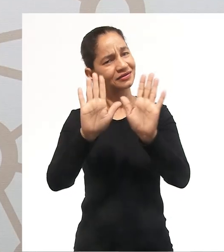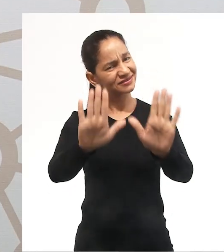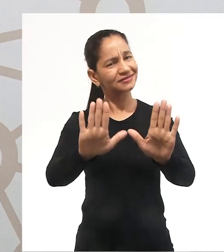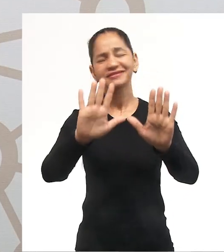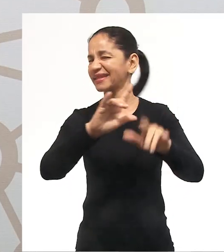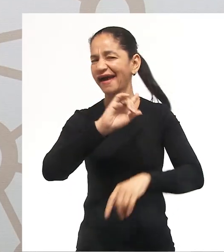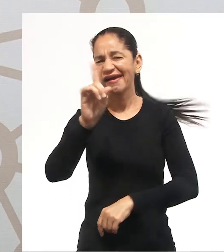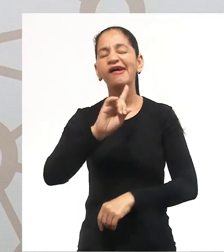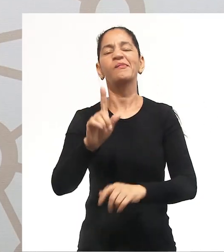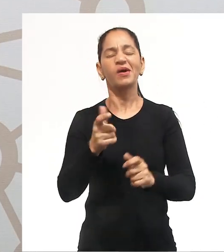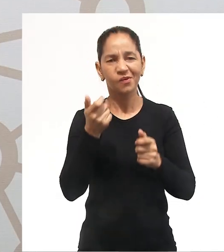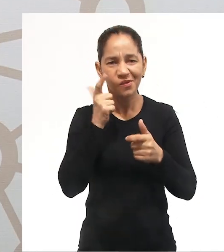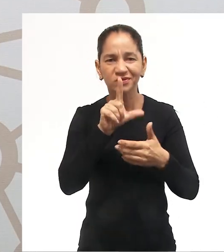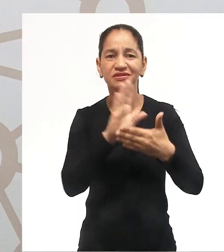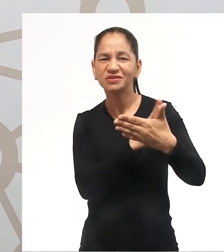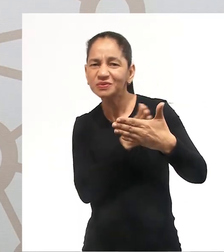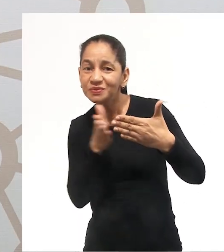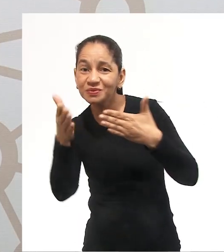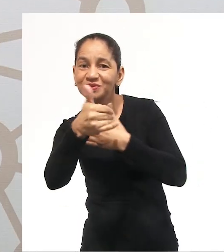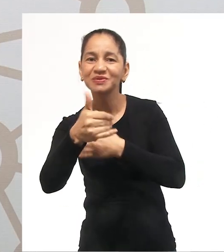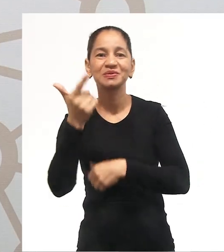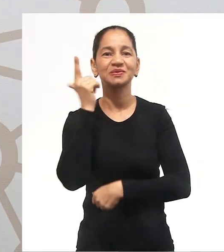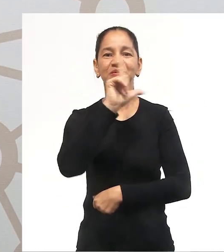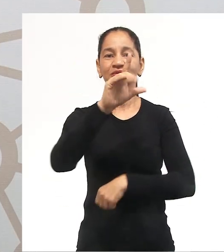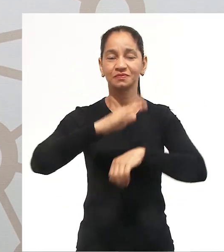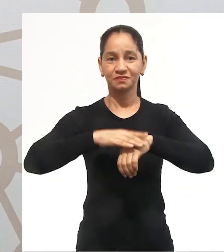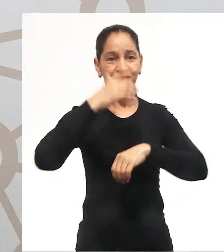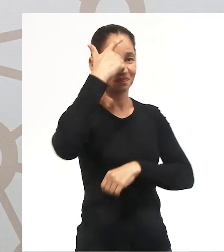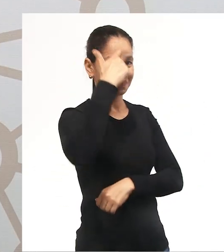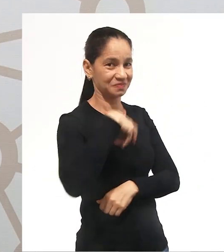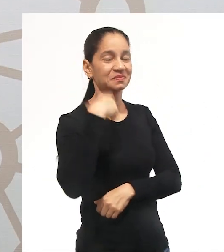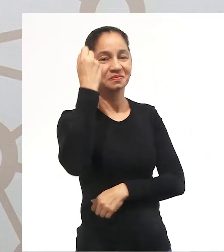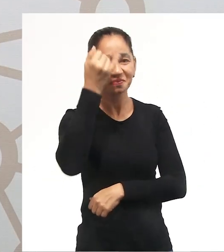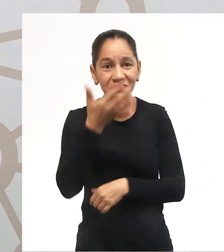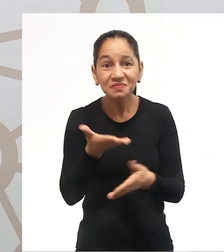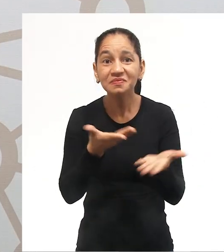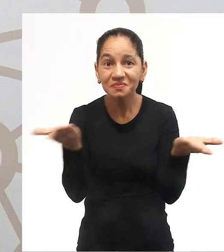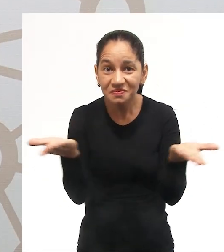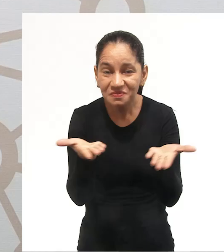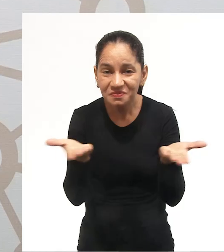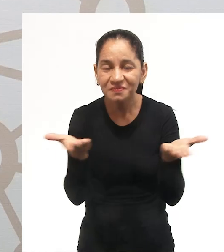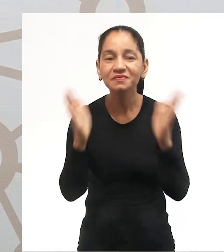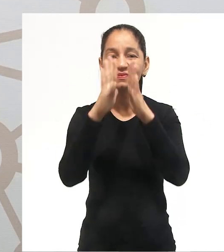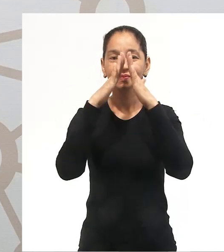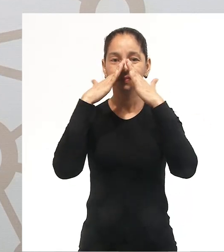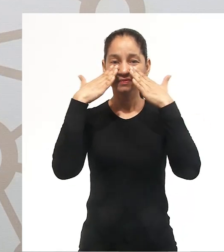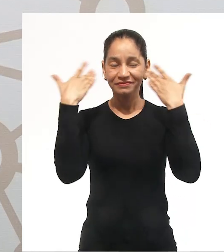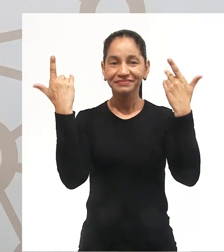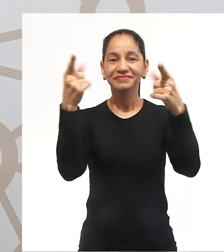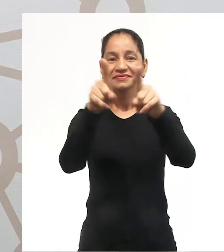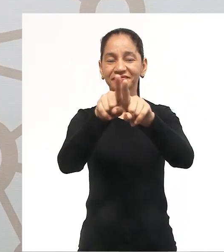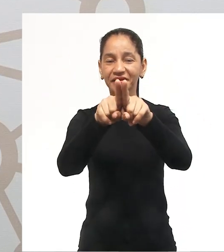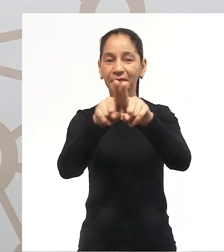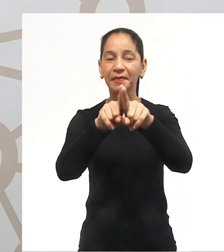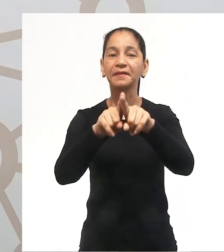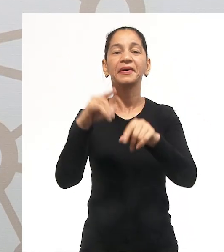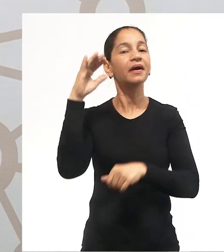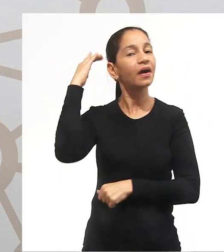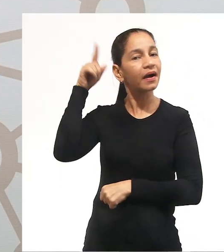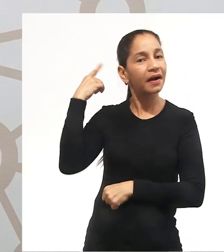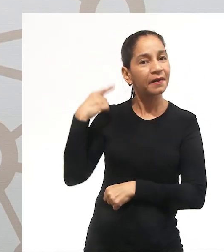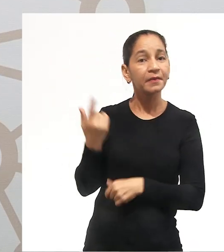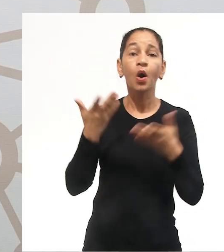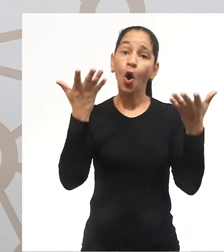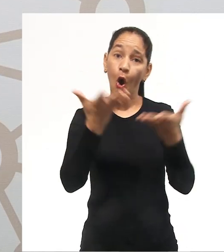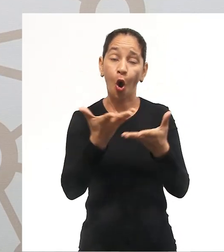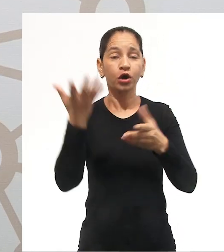mas é um prazer estar aqui com a senhora. Vou iniciar fazendo a minha audiodescrição. Sou uma mulher parda, cabelos